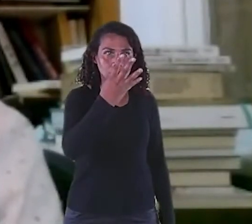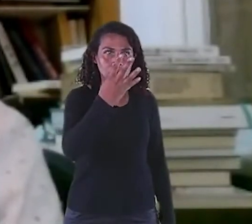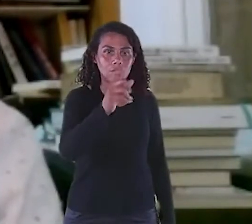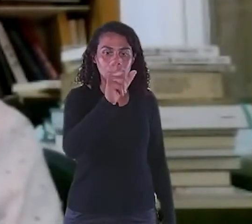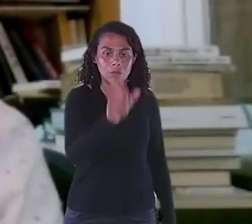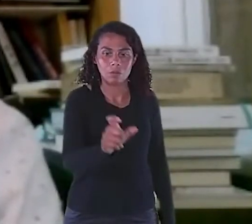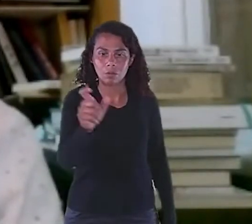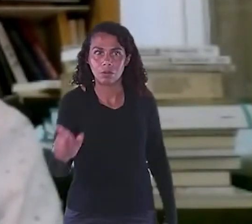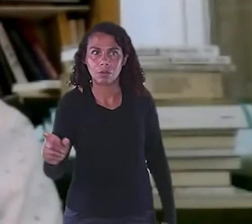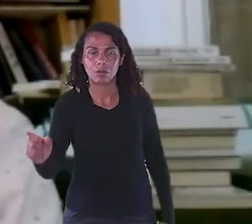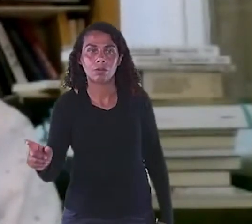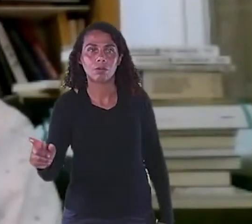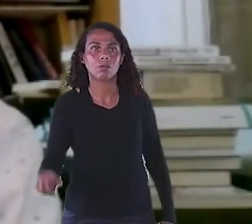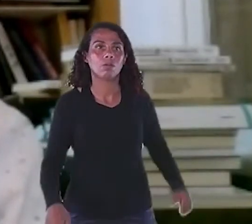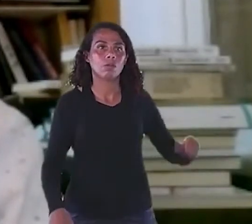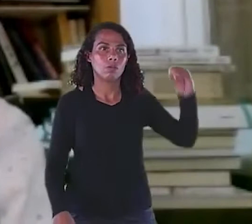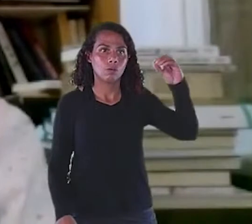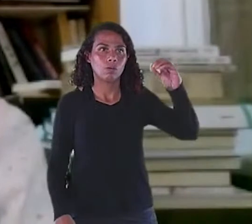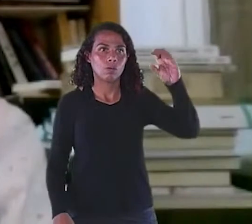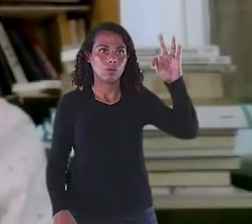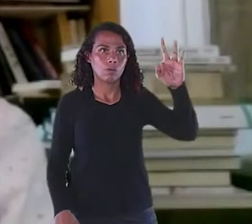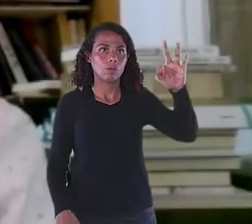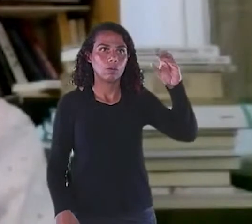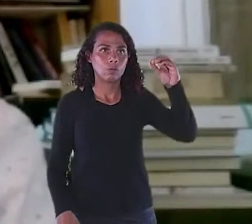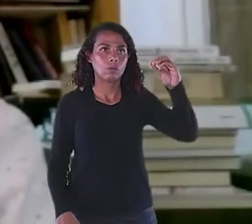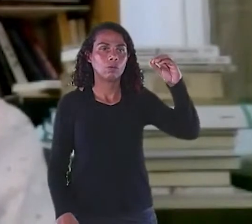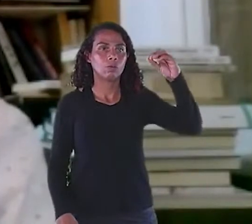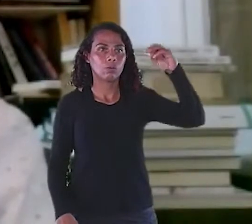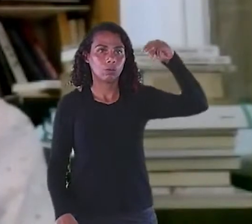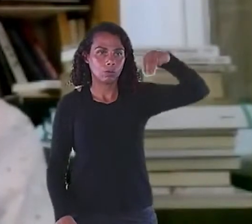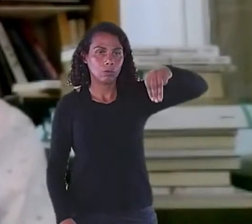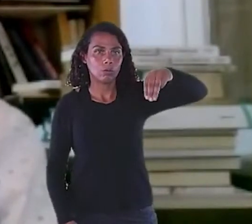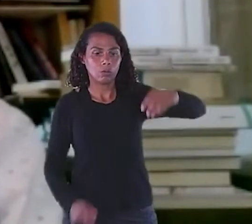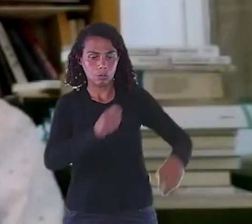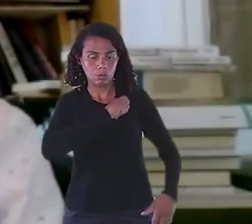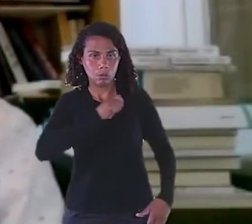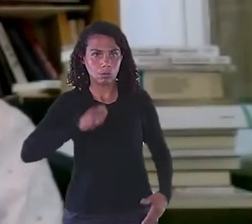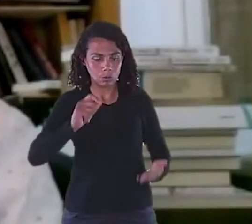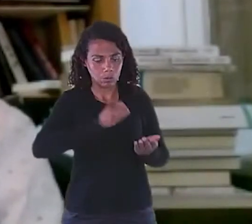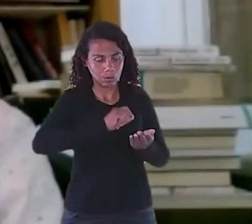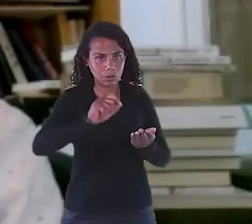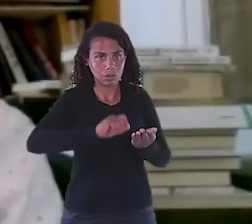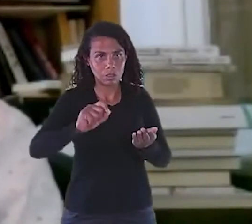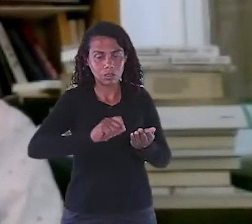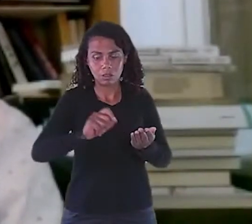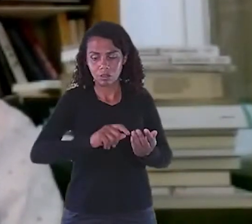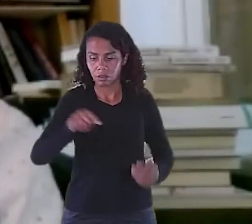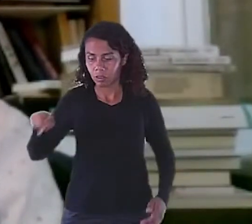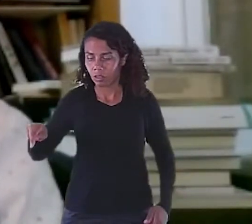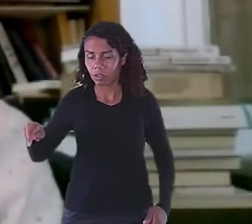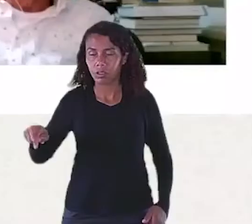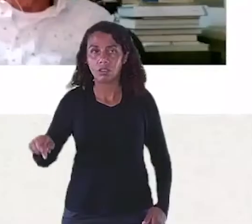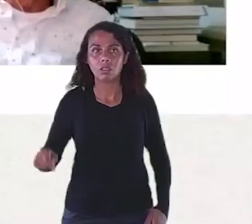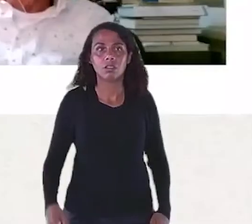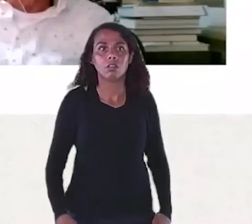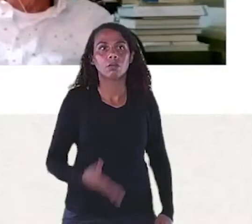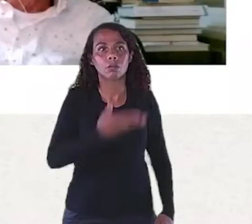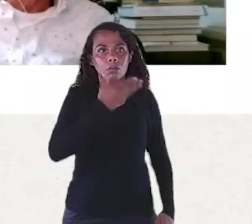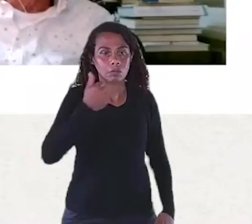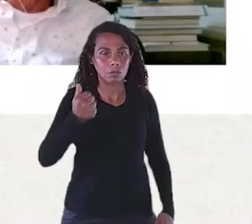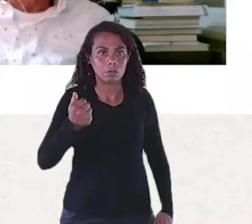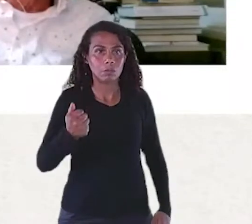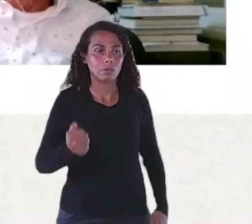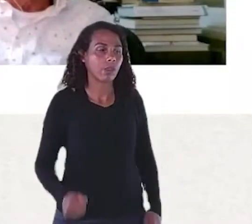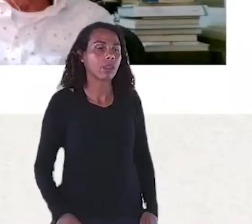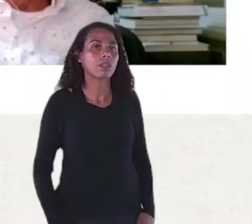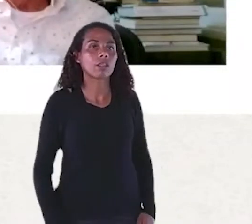íntimo apocalipse, né? E... Afonso, eu fui congelado agora aqui ou é impressão? Impressão,